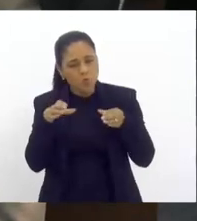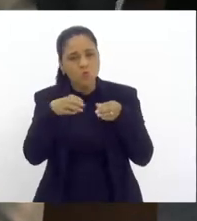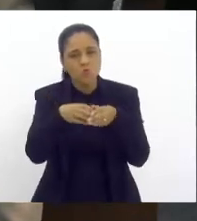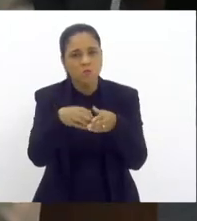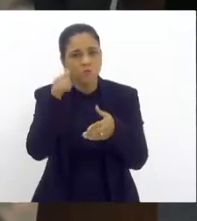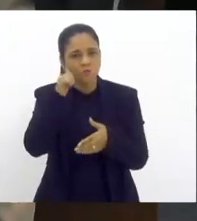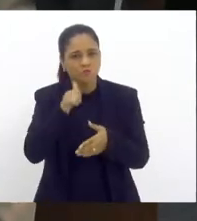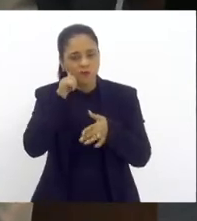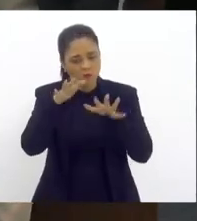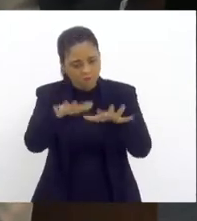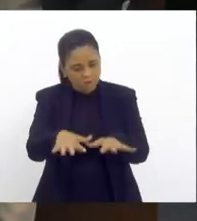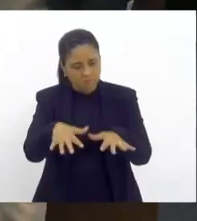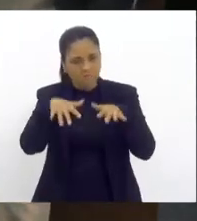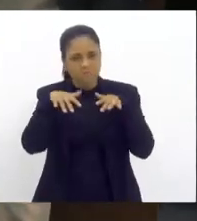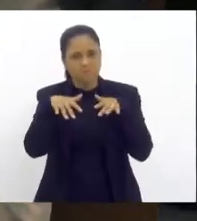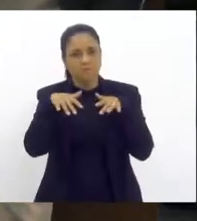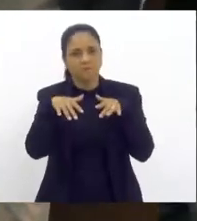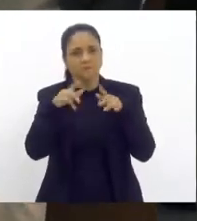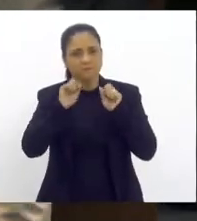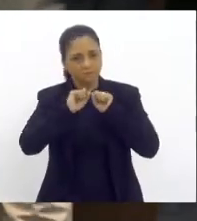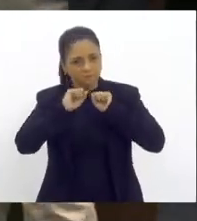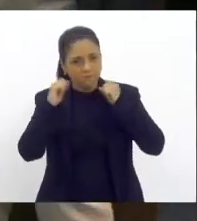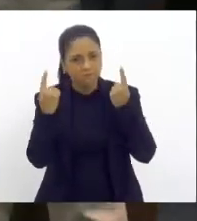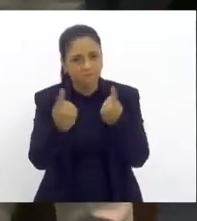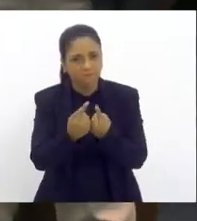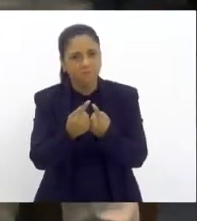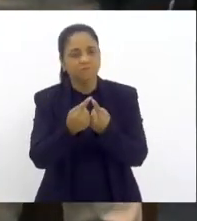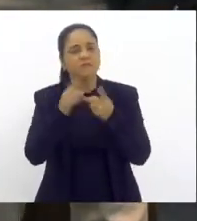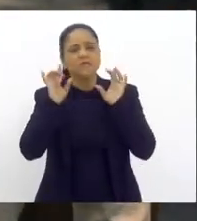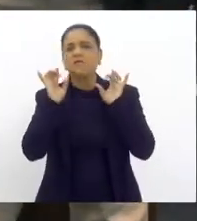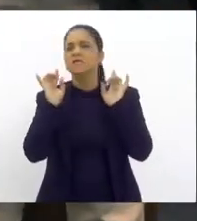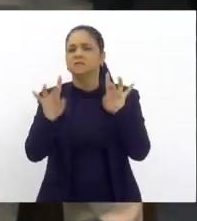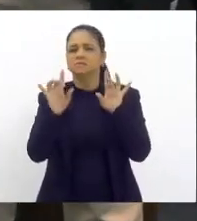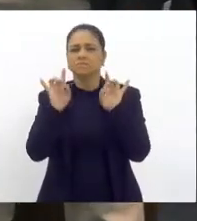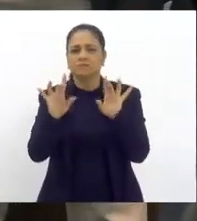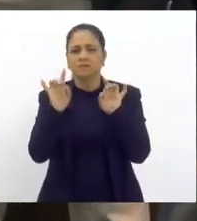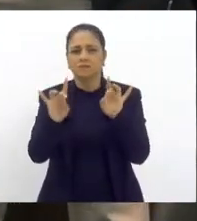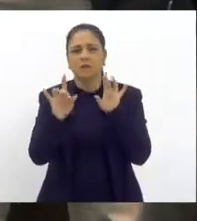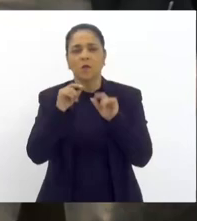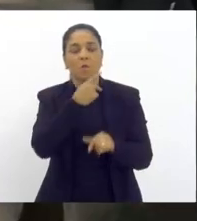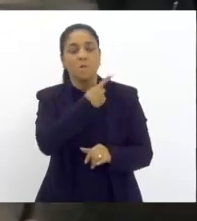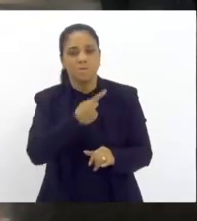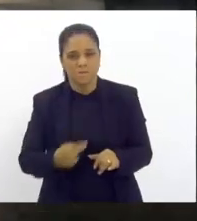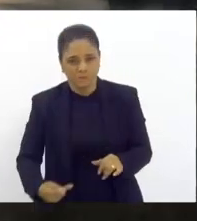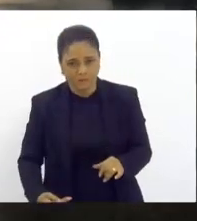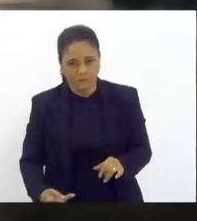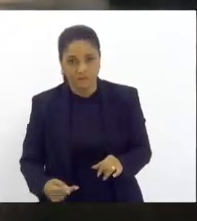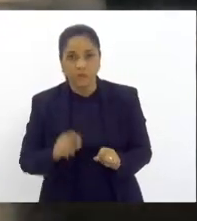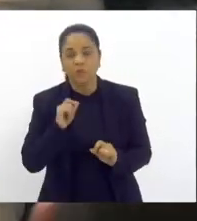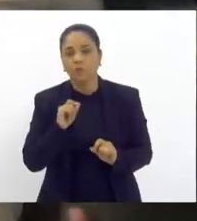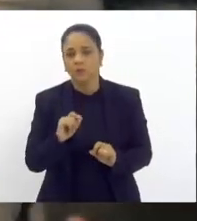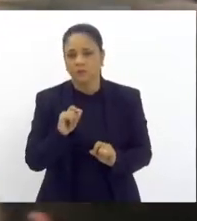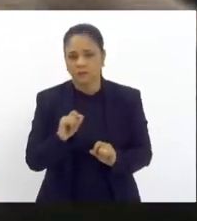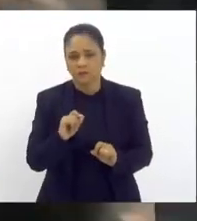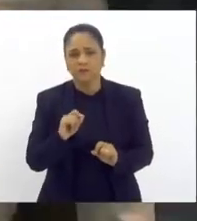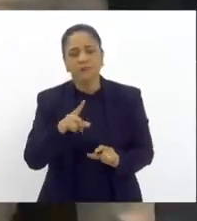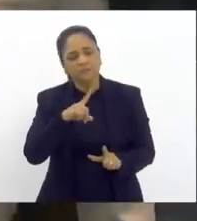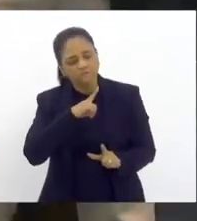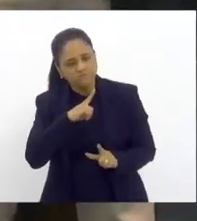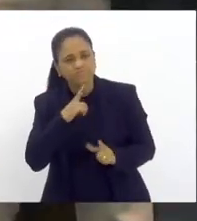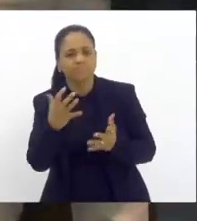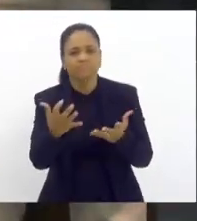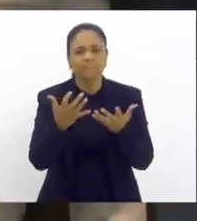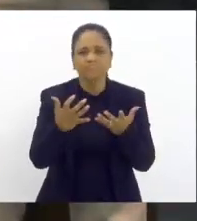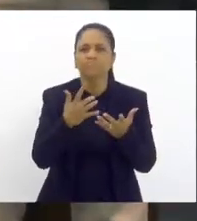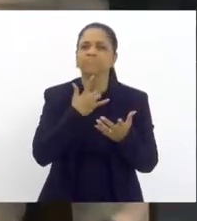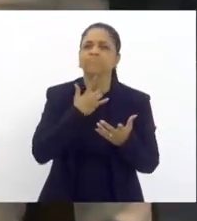Assembleia Legislativa, em especial, senhora Presidenta, porque nós queremos que tenhamos mais